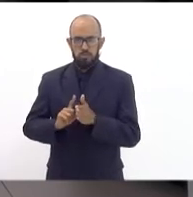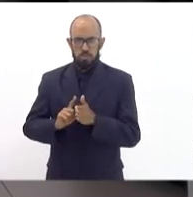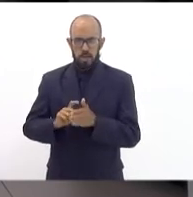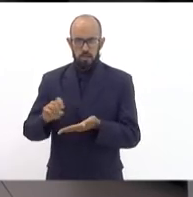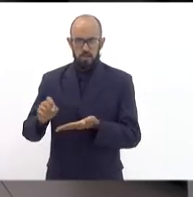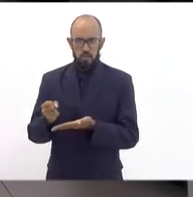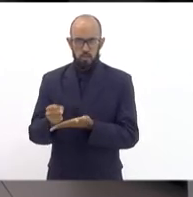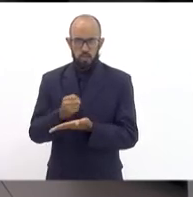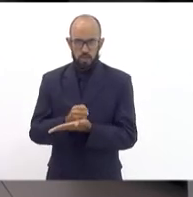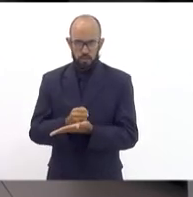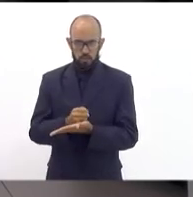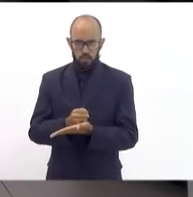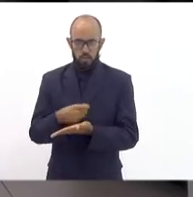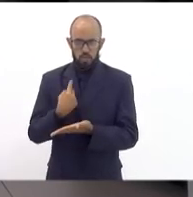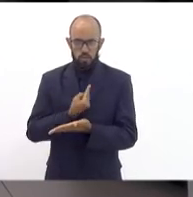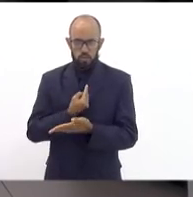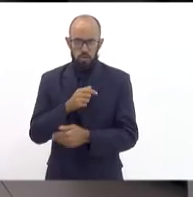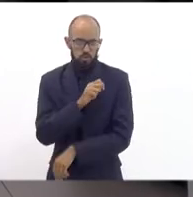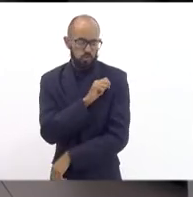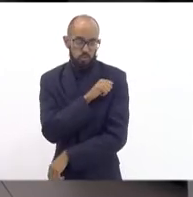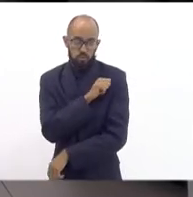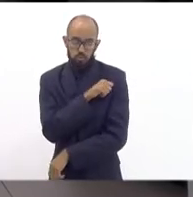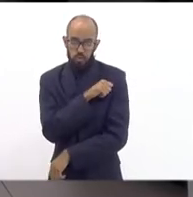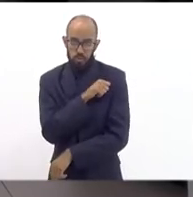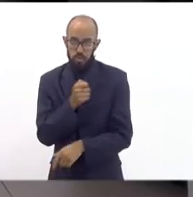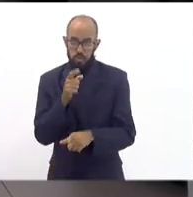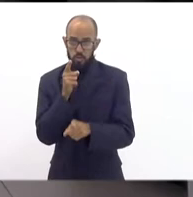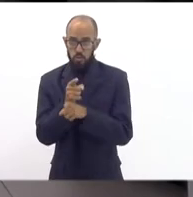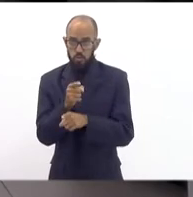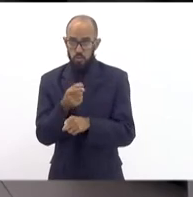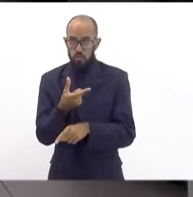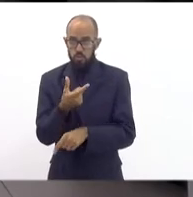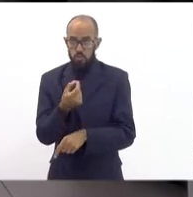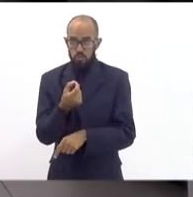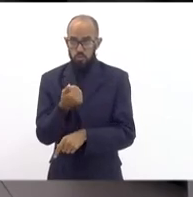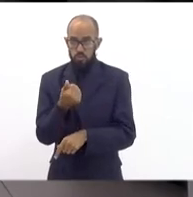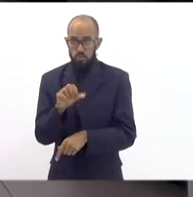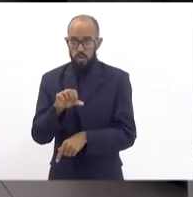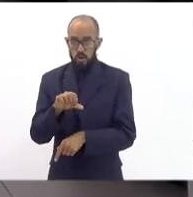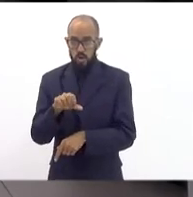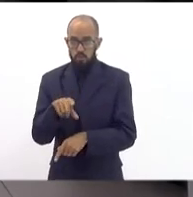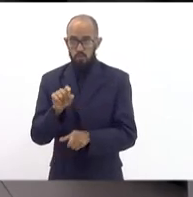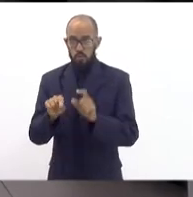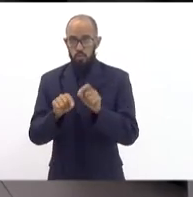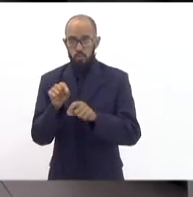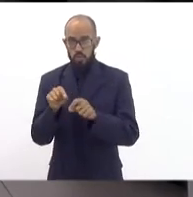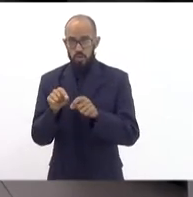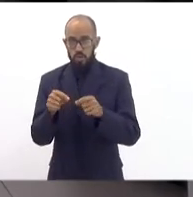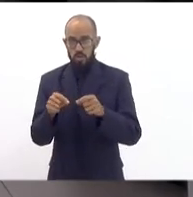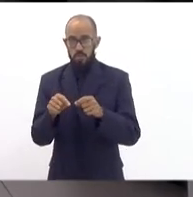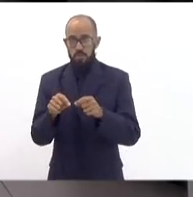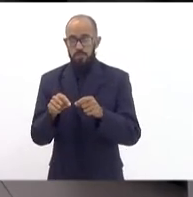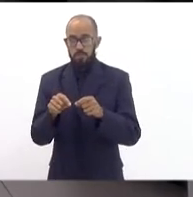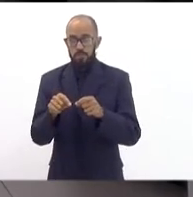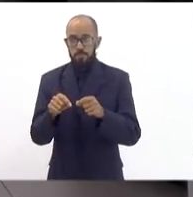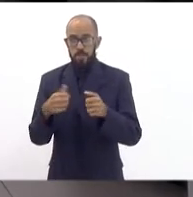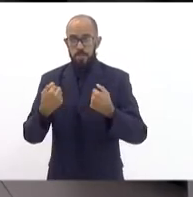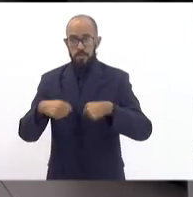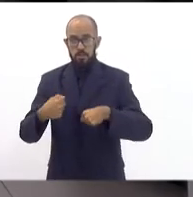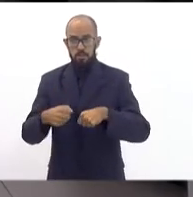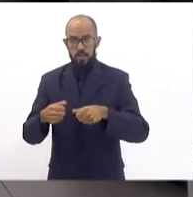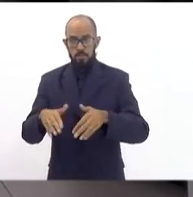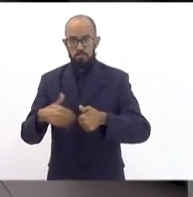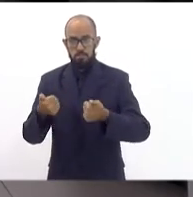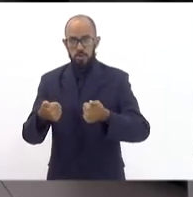daquela auditoria de 2019, houve esse ponto de uma necessidade de melhorar